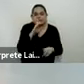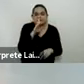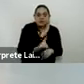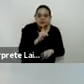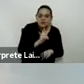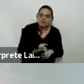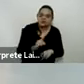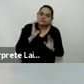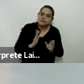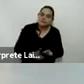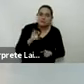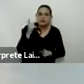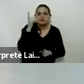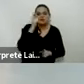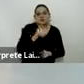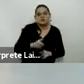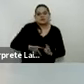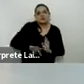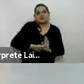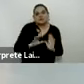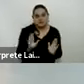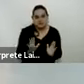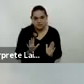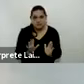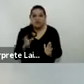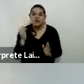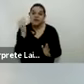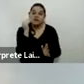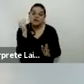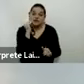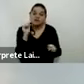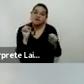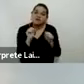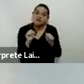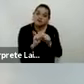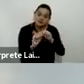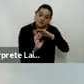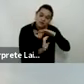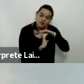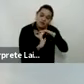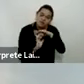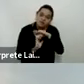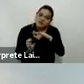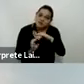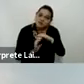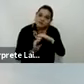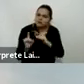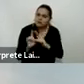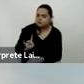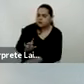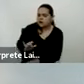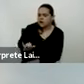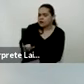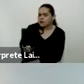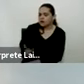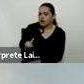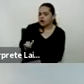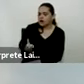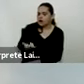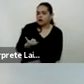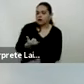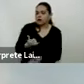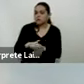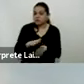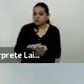estabelecidos anteriormente e tentar fazer com que as empresas não se aproveitem do momento de